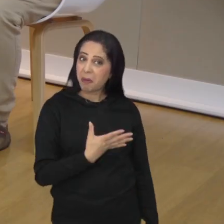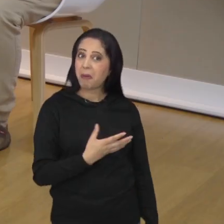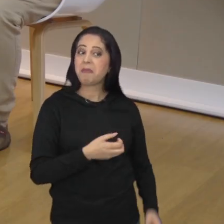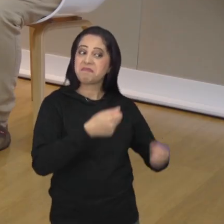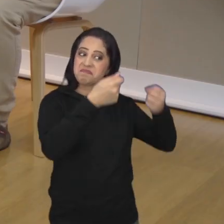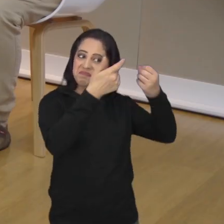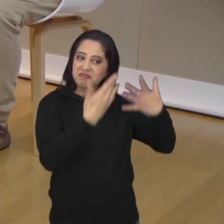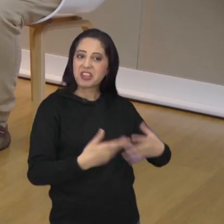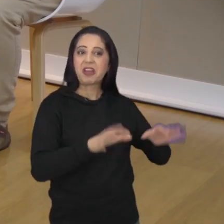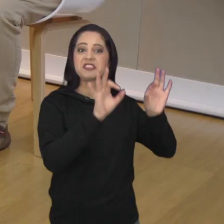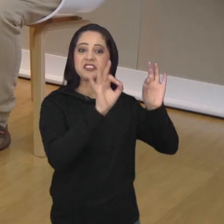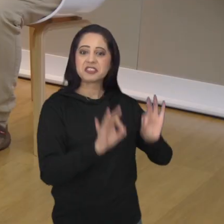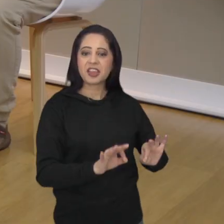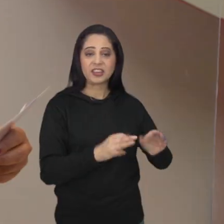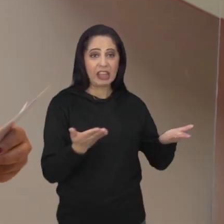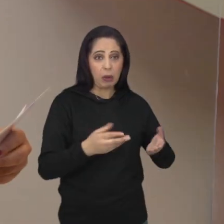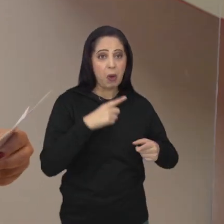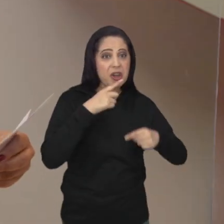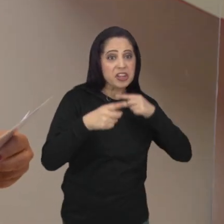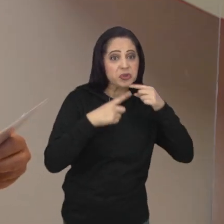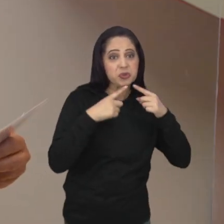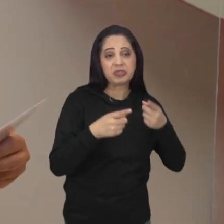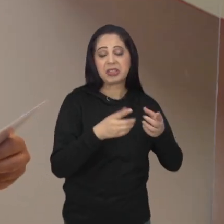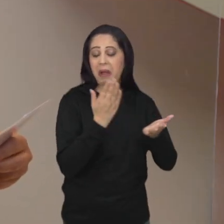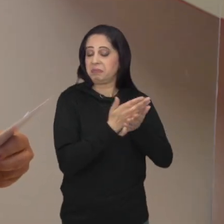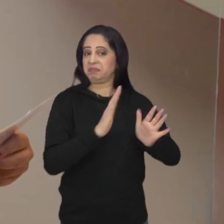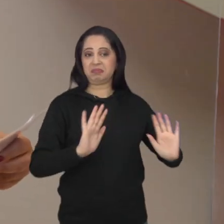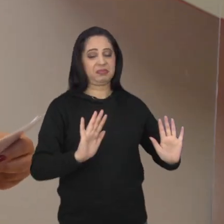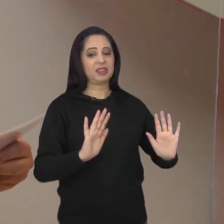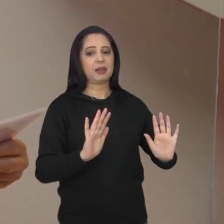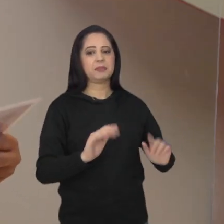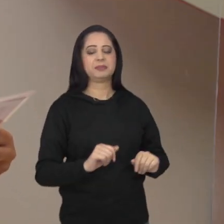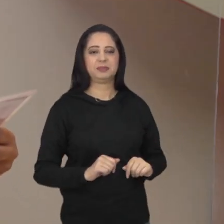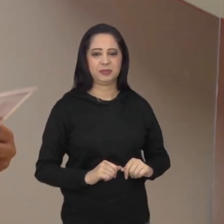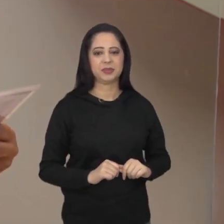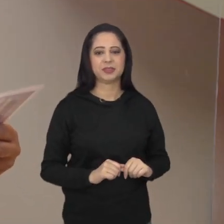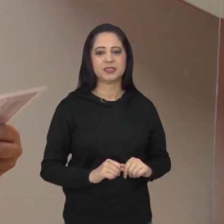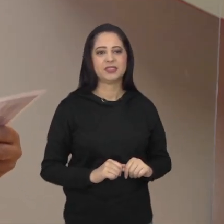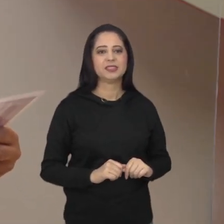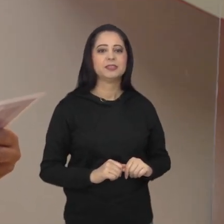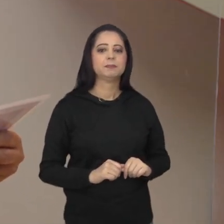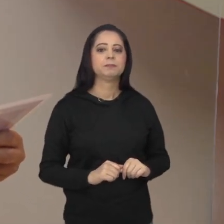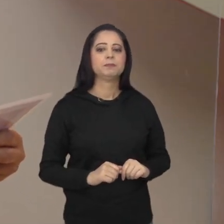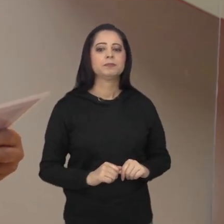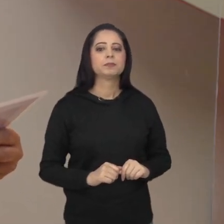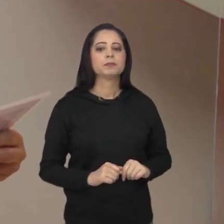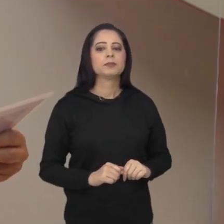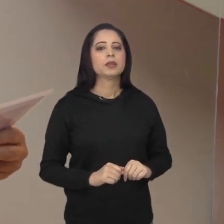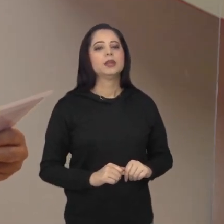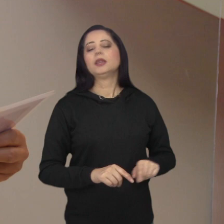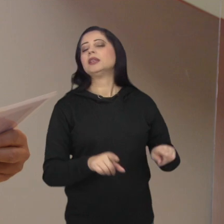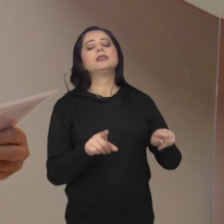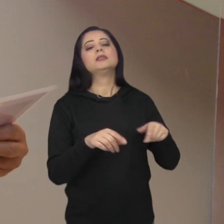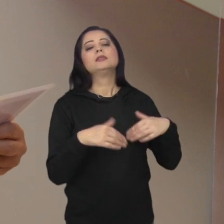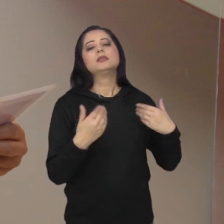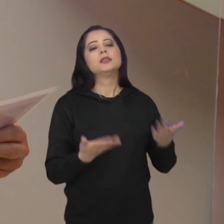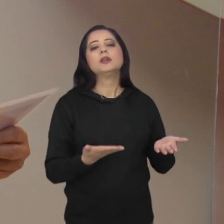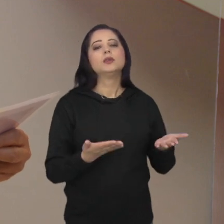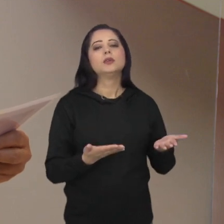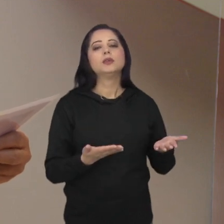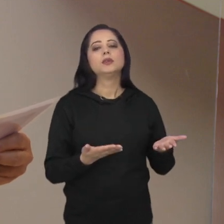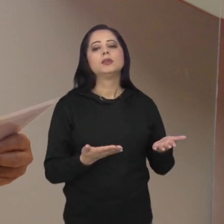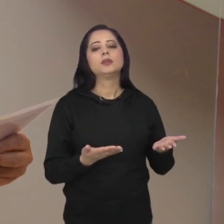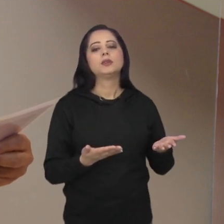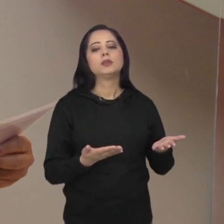bom, muito esclarecedor, viu? E acabou com as minhas dúvidas, e eu tenho certeza com as dúvidas de muitos telespectadores também. A gente pode dizer, então,